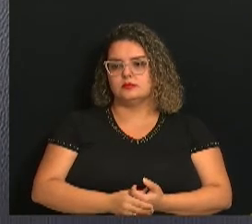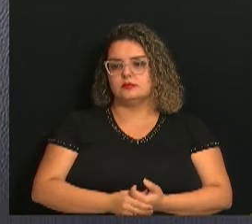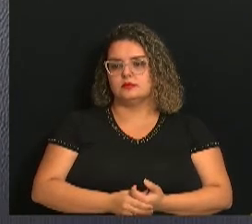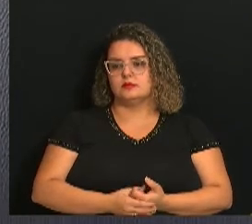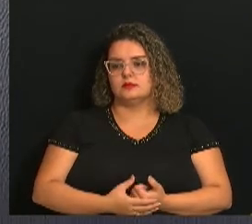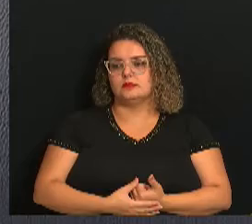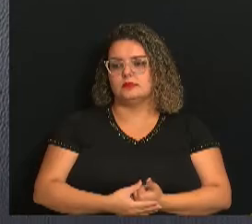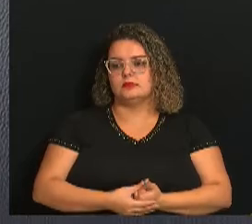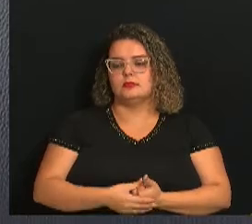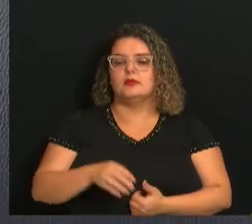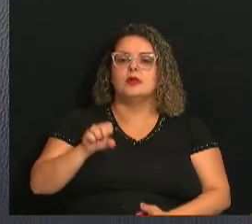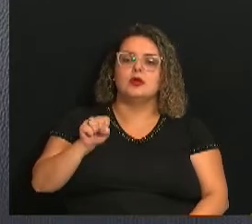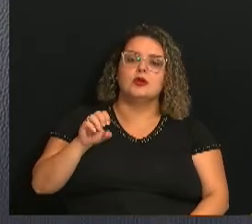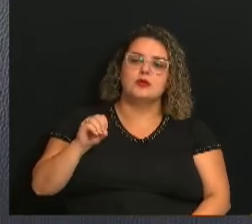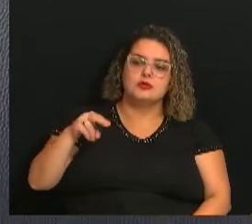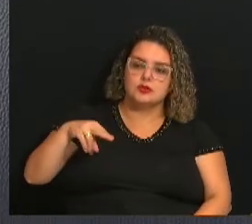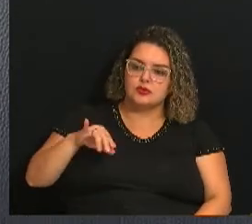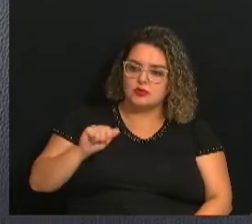Sônia, obrigada.